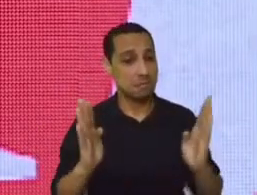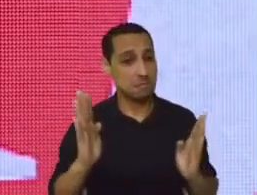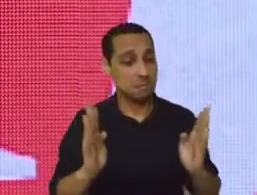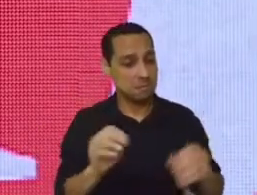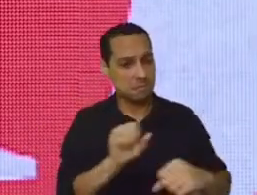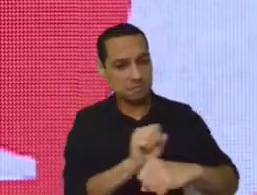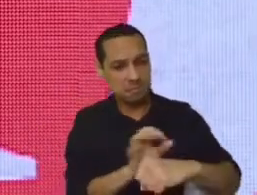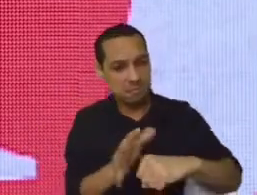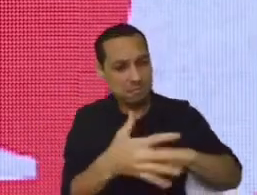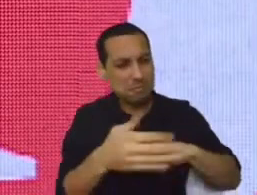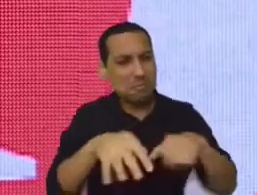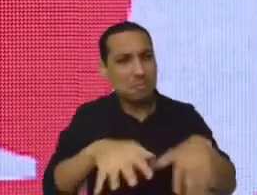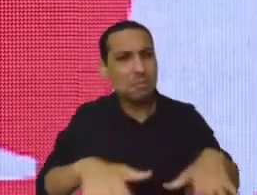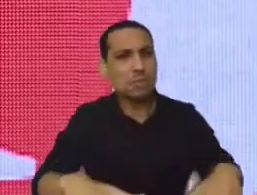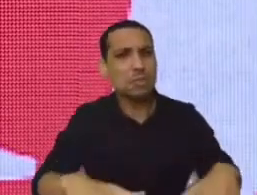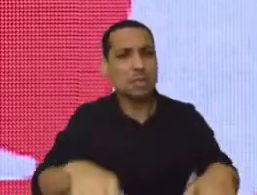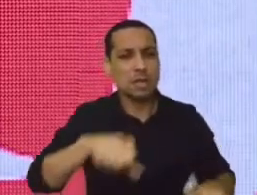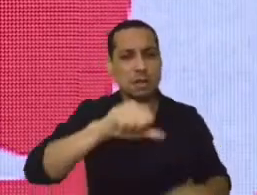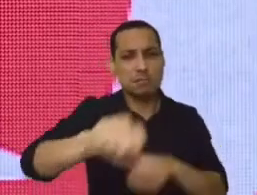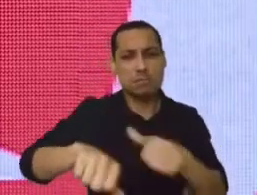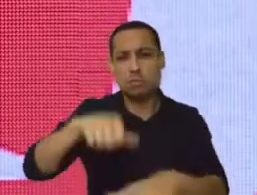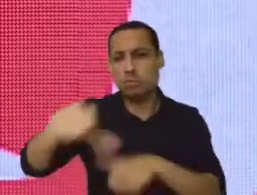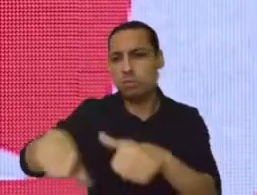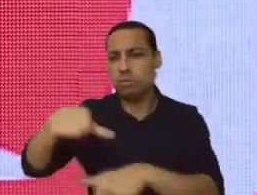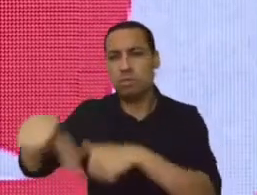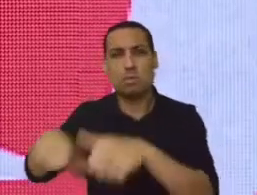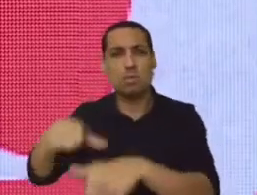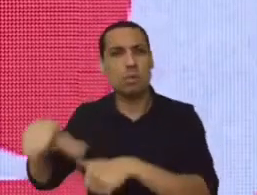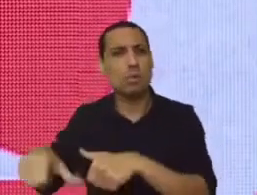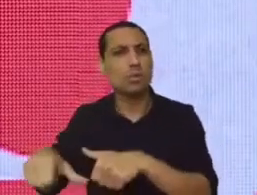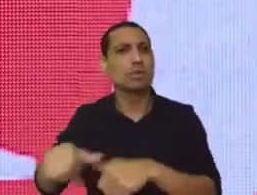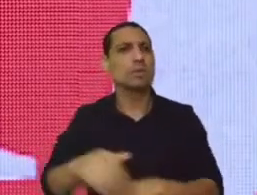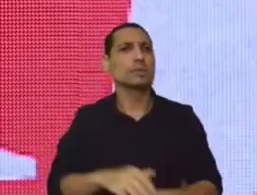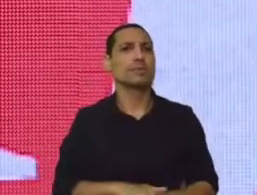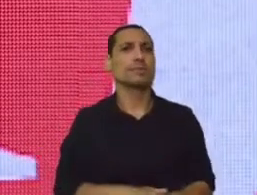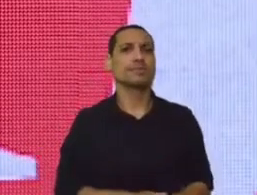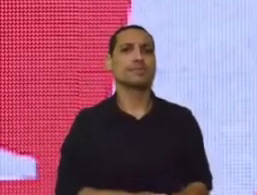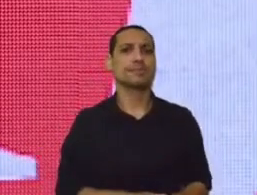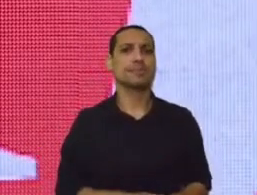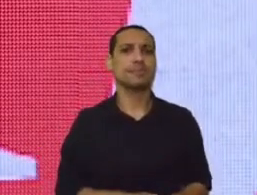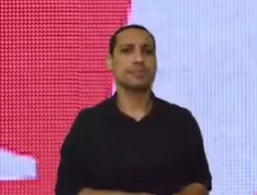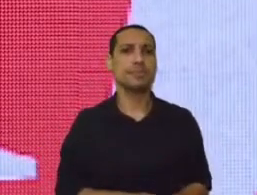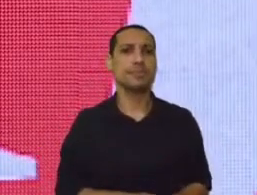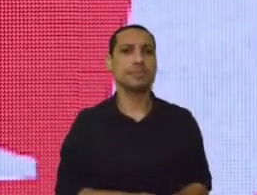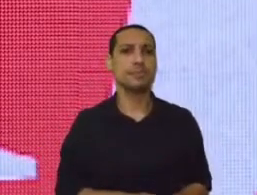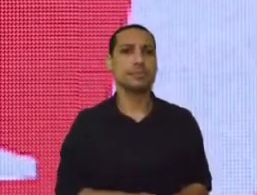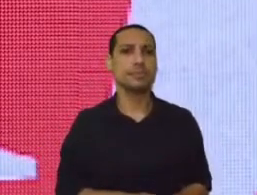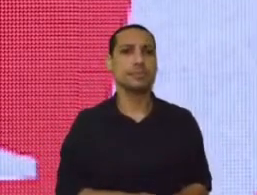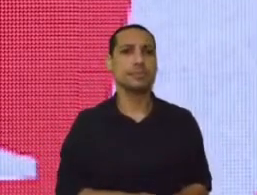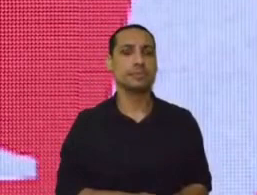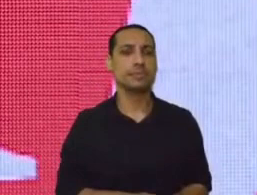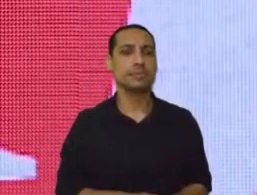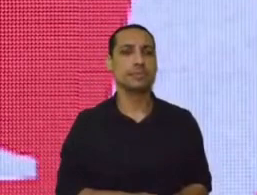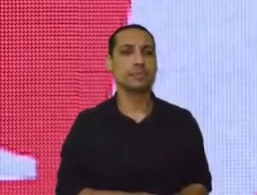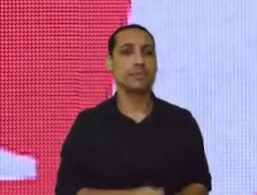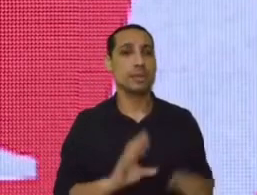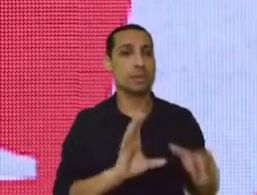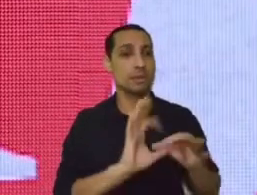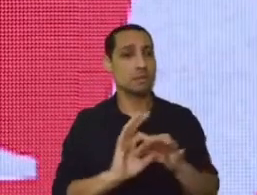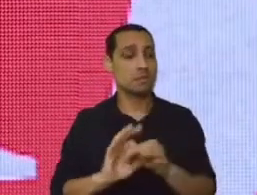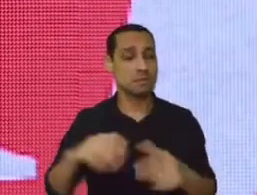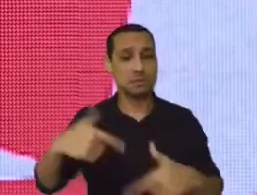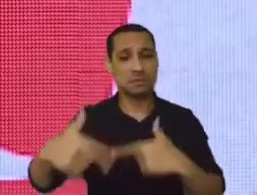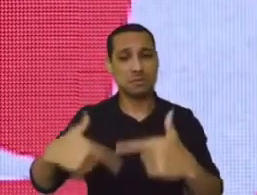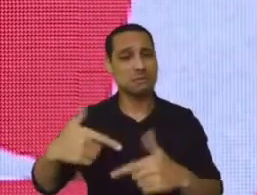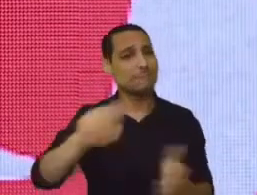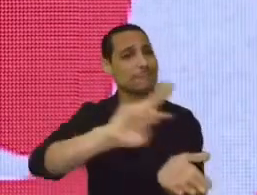Então, o mundo do trabalho que sai da pandemia é um mundo do trabalho muito diferente. E esse é o ponto central